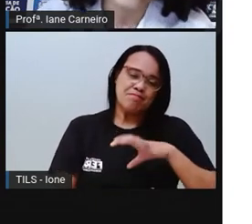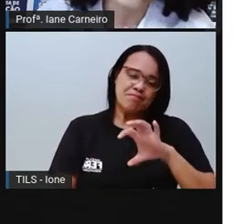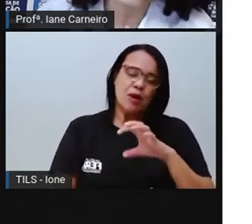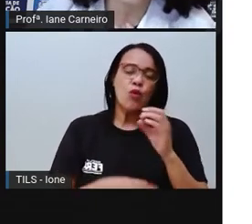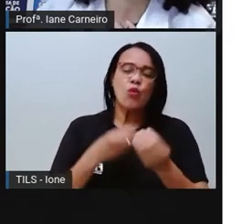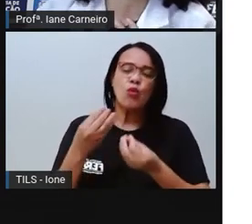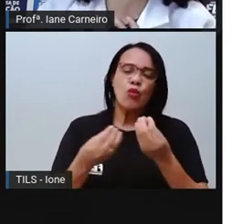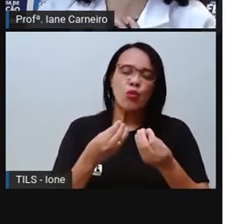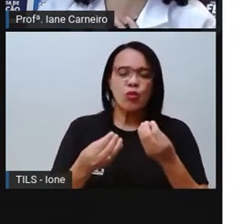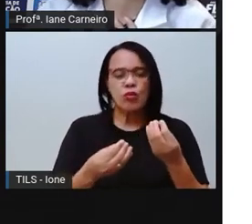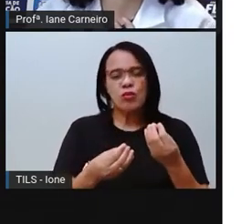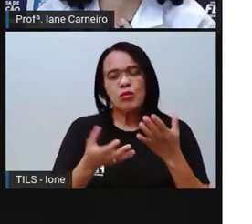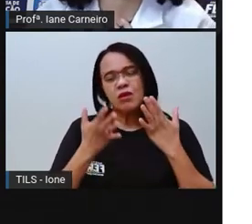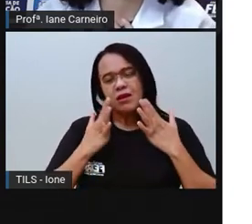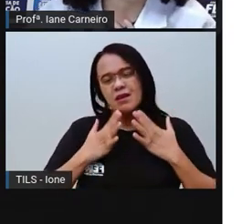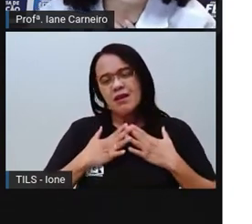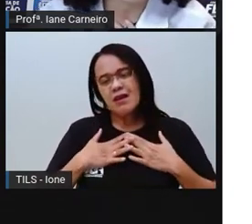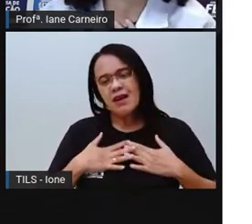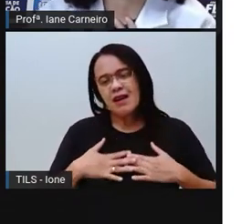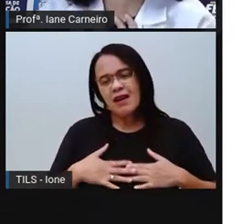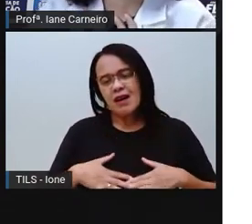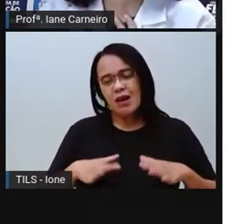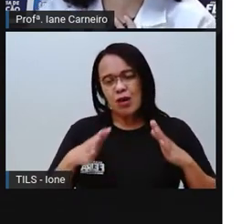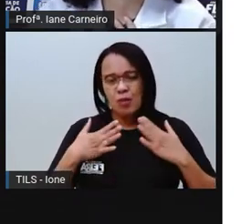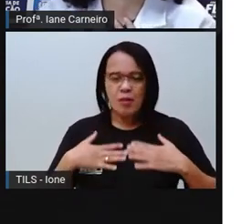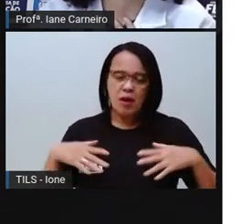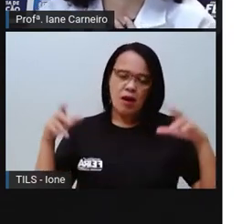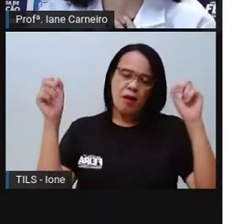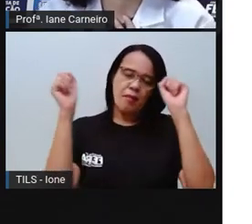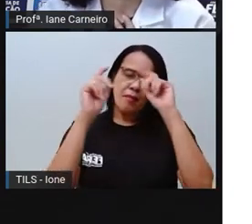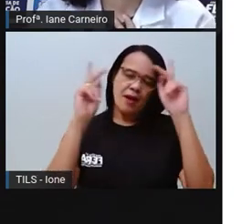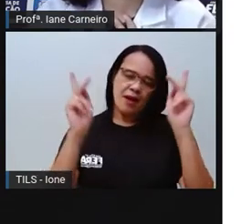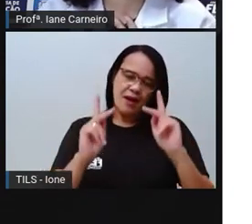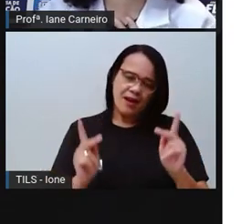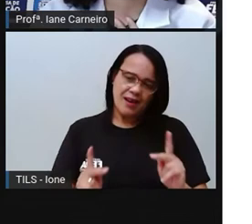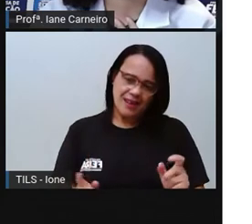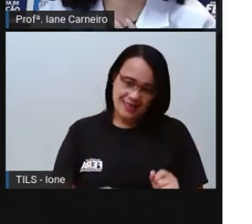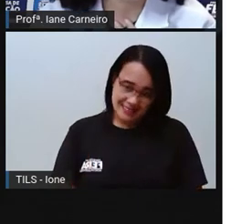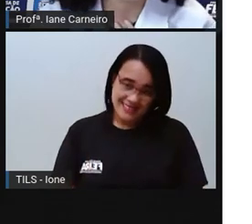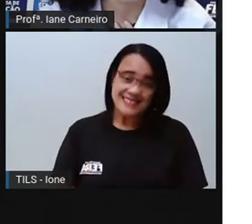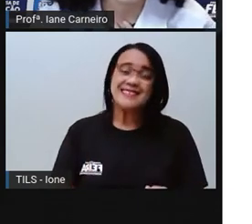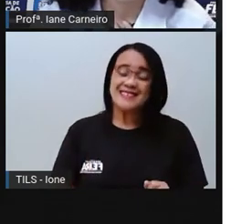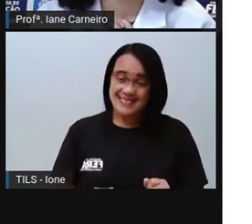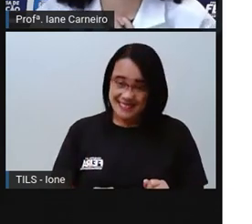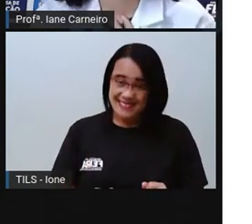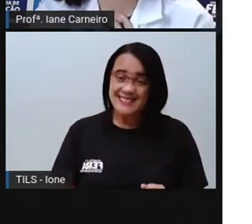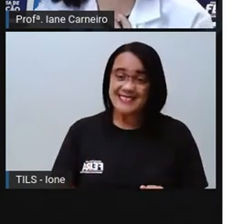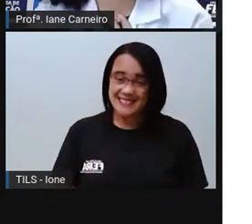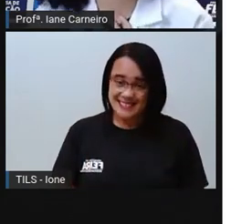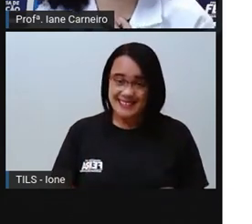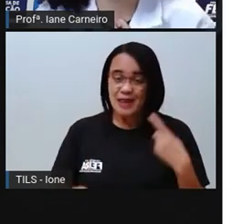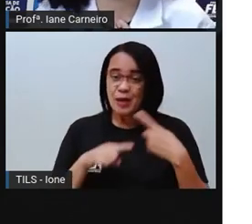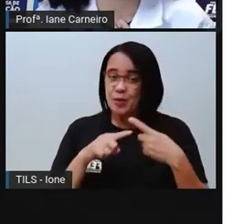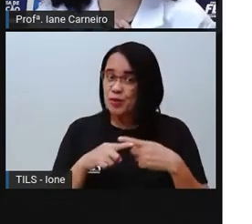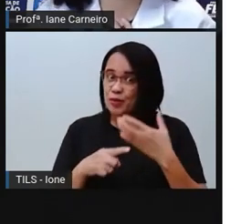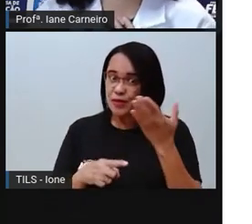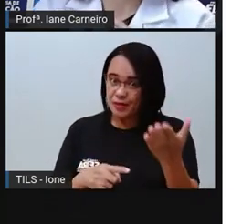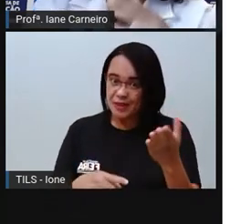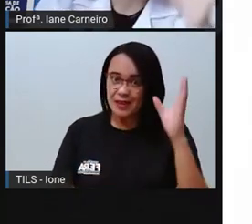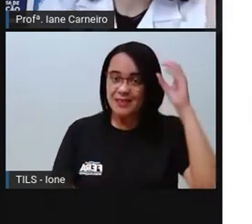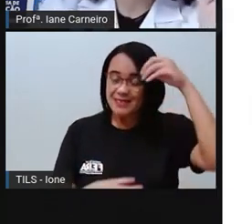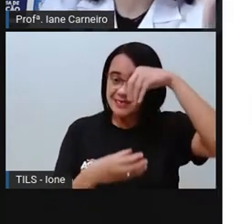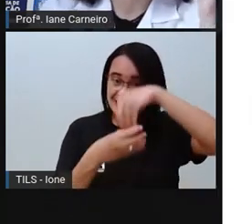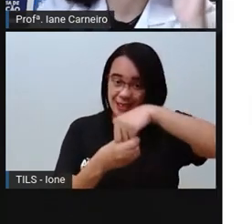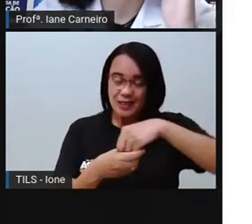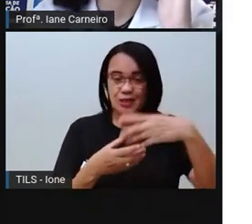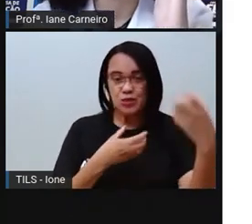criança. E ele está aqui do lado de fora do carro, né? Porque essa cena aqui, ela está se passando aonde? Dentro do carro. Então, ele está do